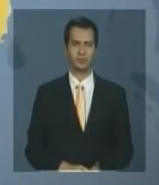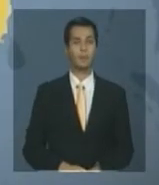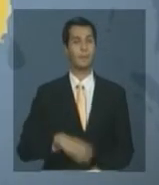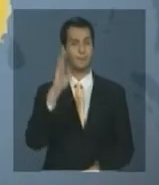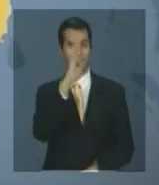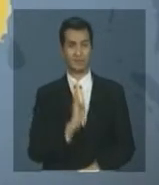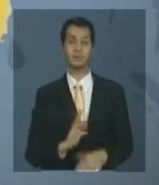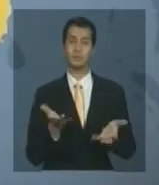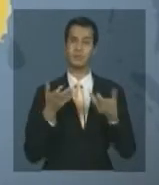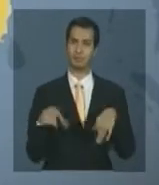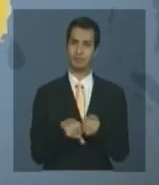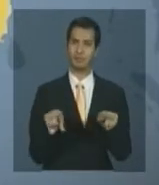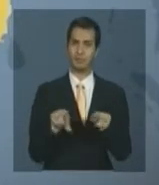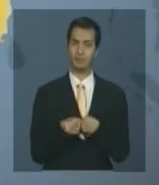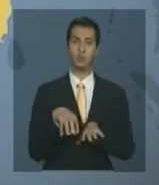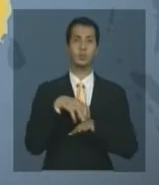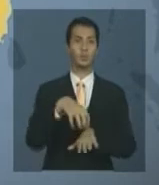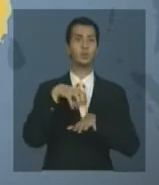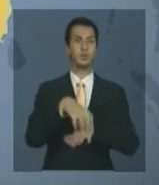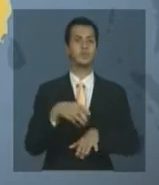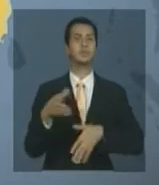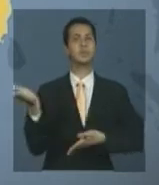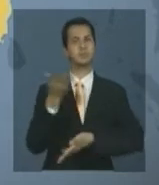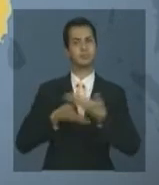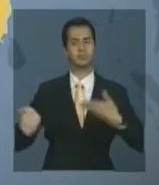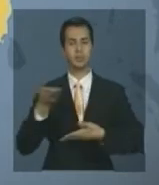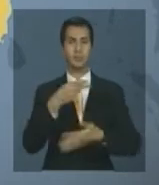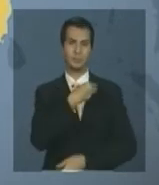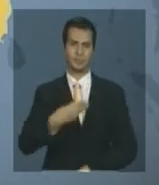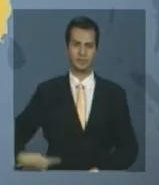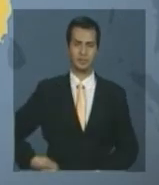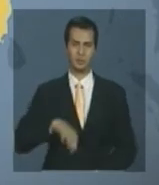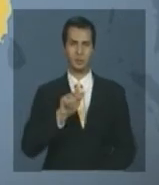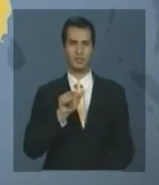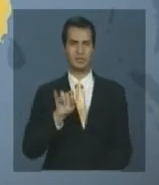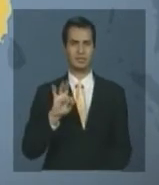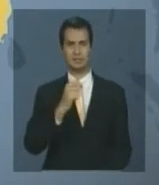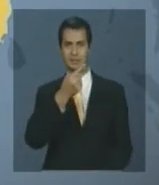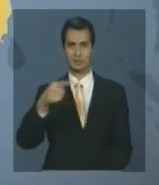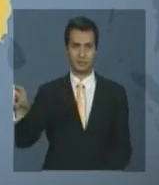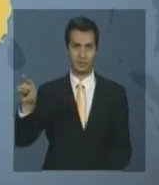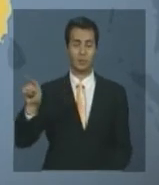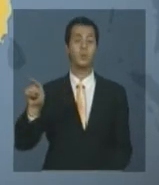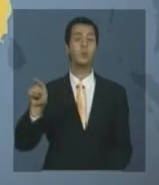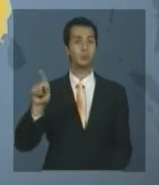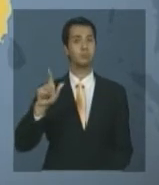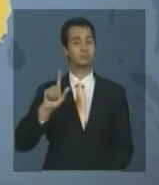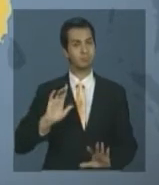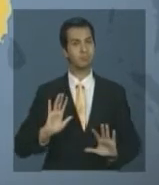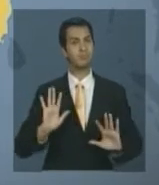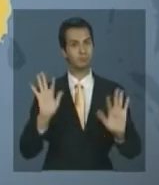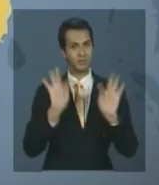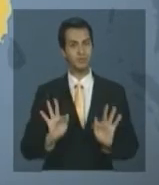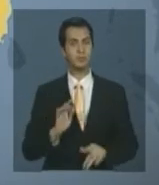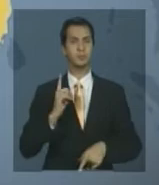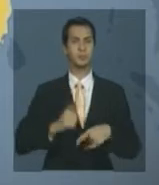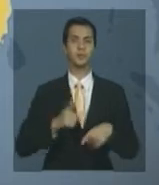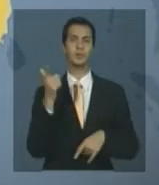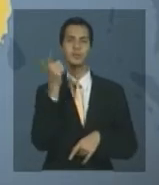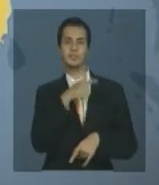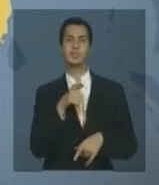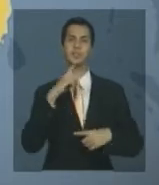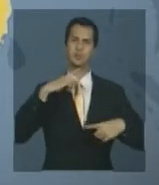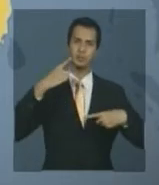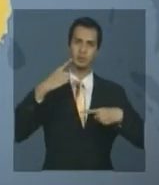de turistas entre os dois países. O ministro Gastão Vieira comemorou a inclusão do item turismo na agenda do BRICS. Veja na